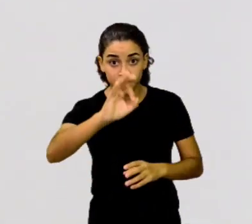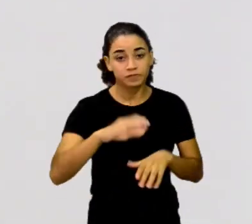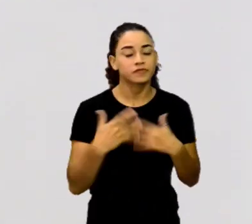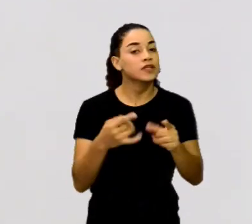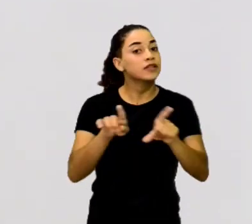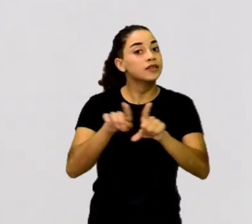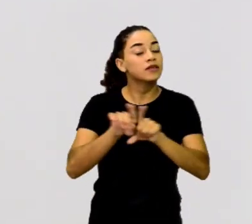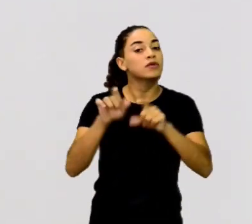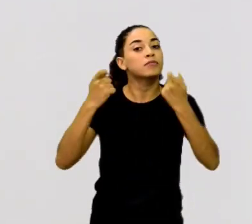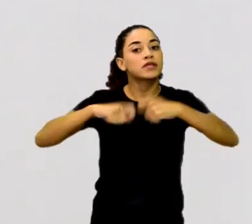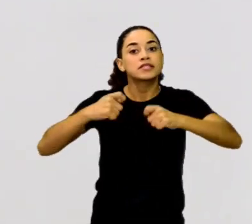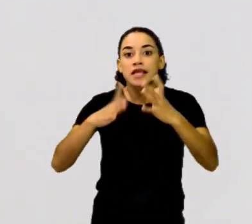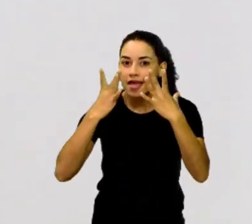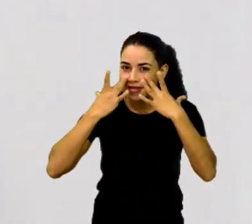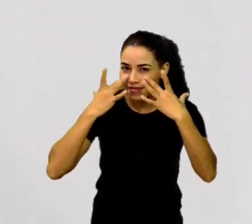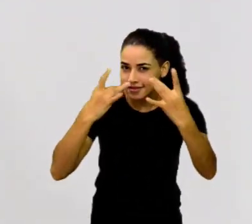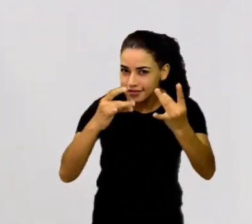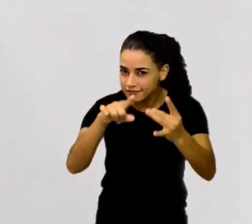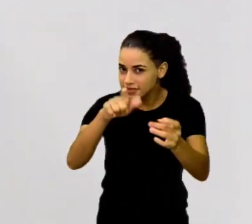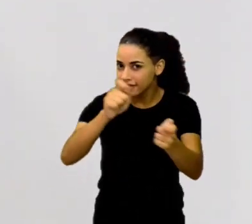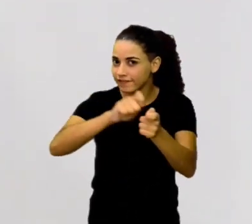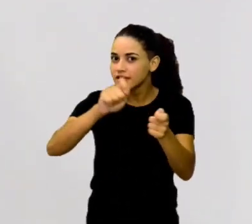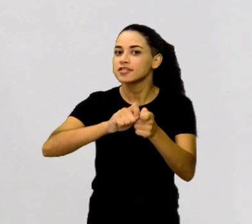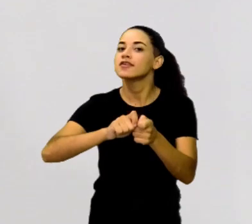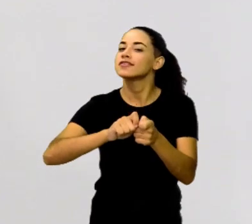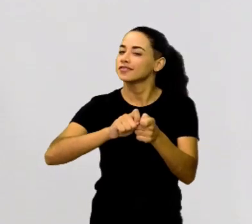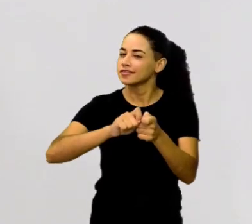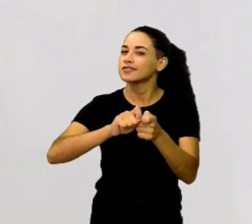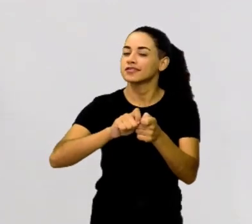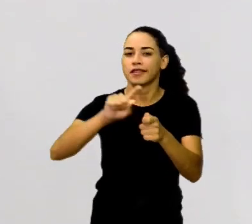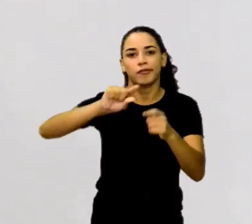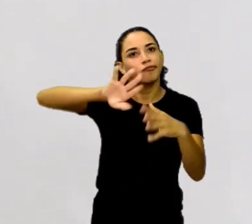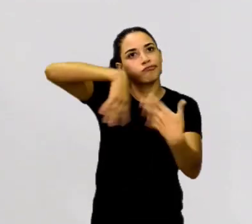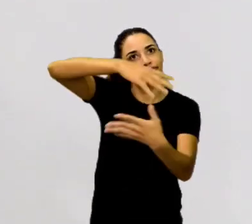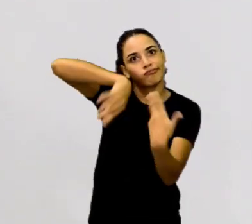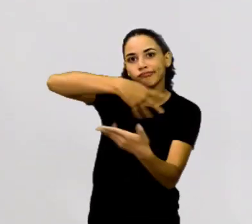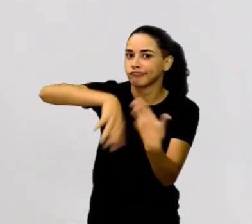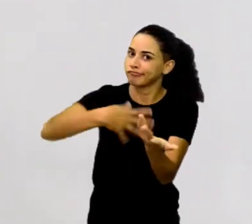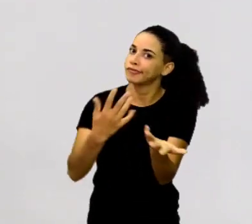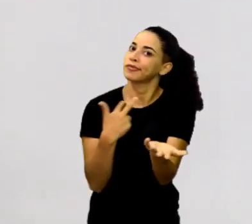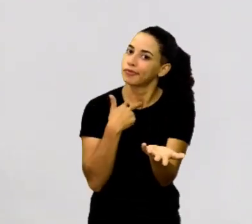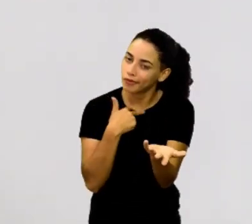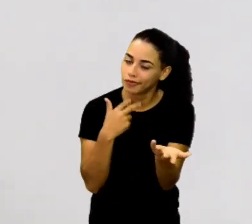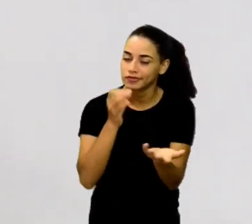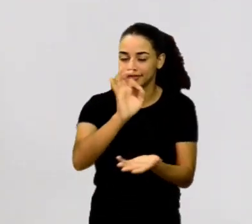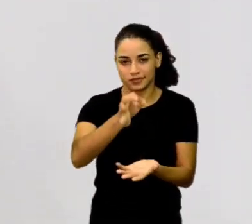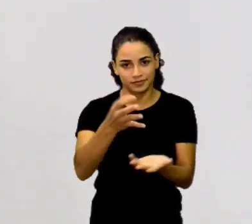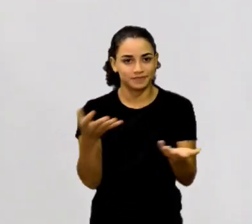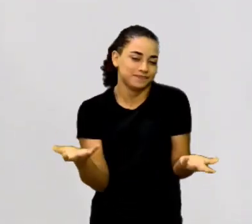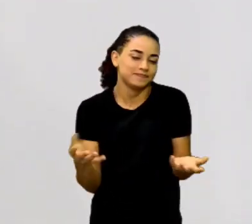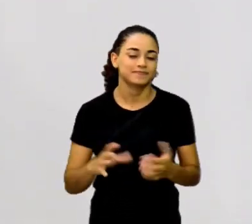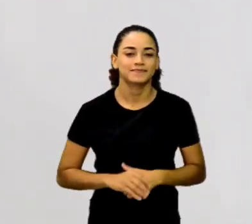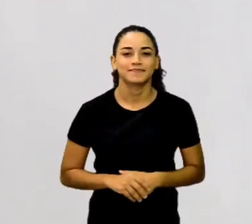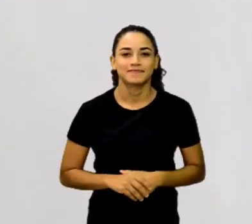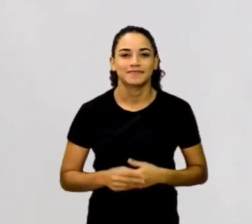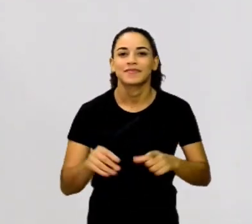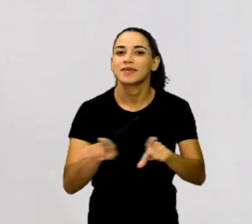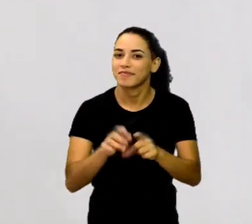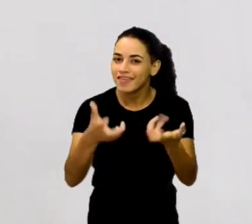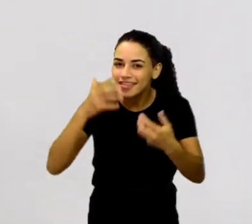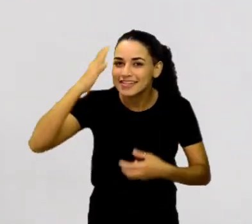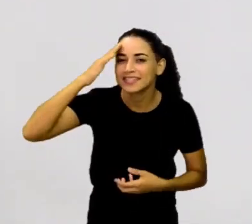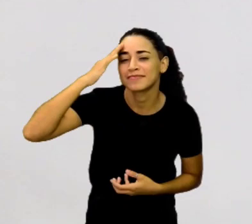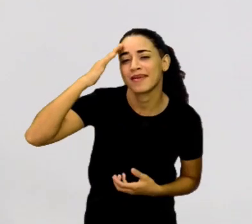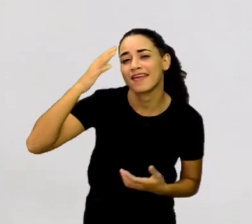tem que prestar atenção no que você está fazendo, senão vira uma bagunça, não é verdade? Ah, quer saber? Eu